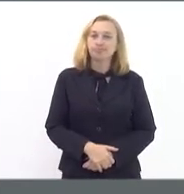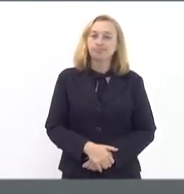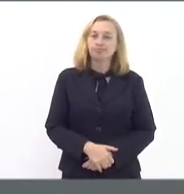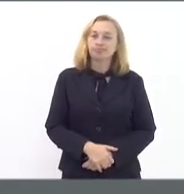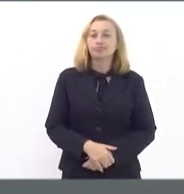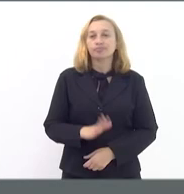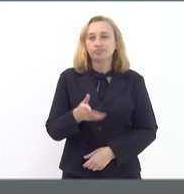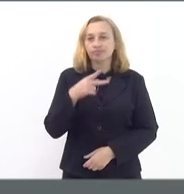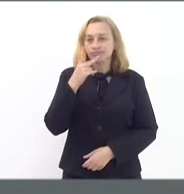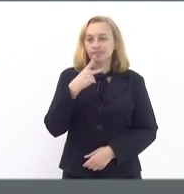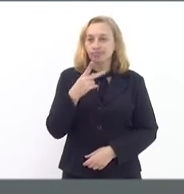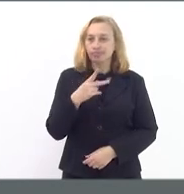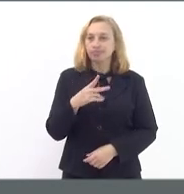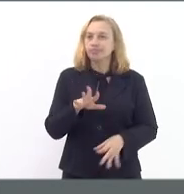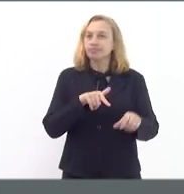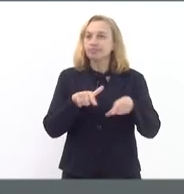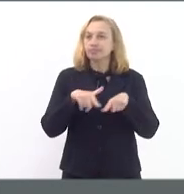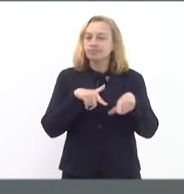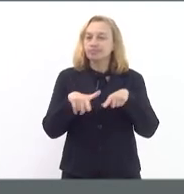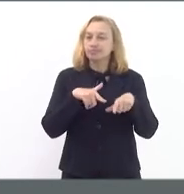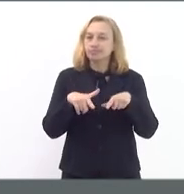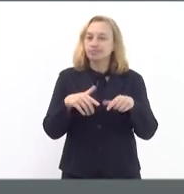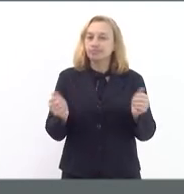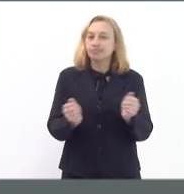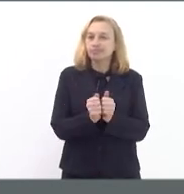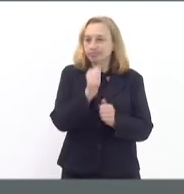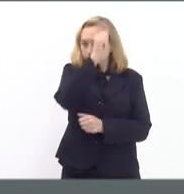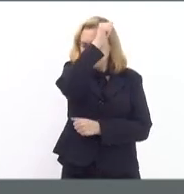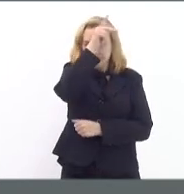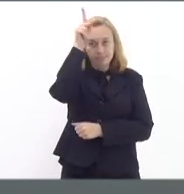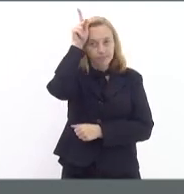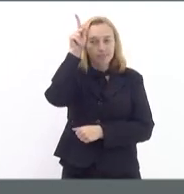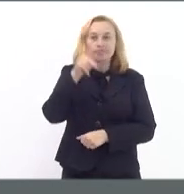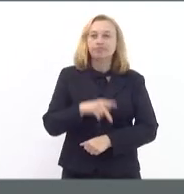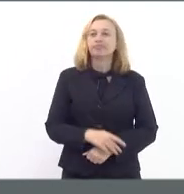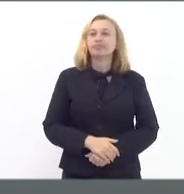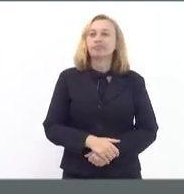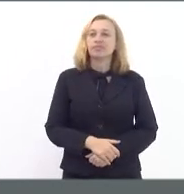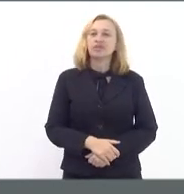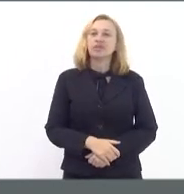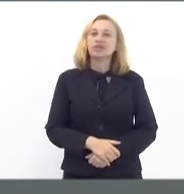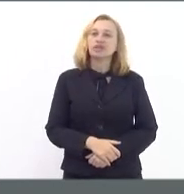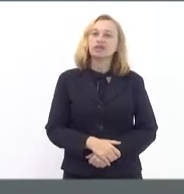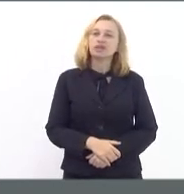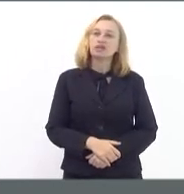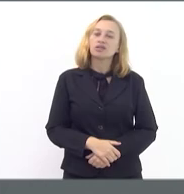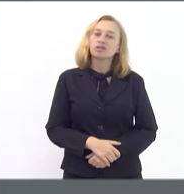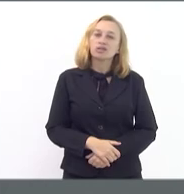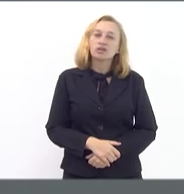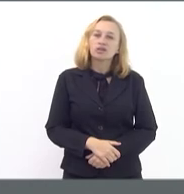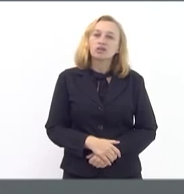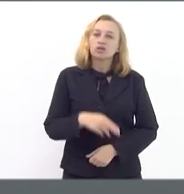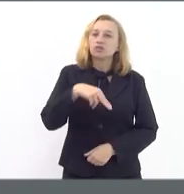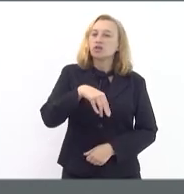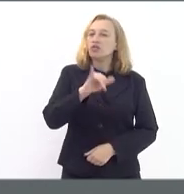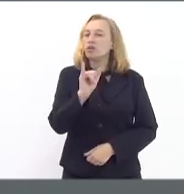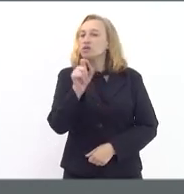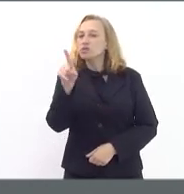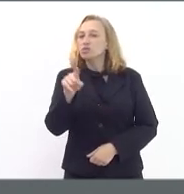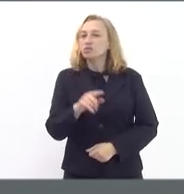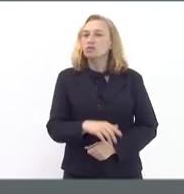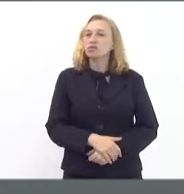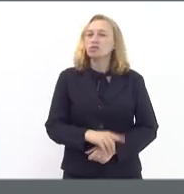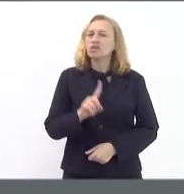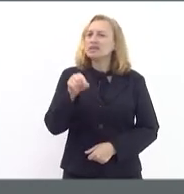é como eu disse são operações com uma Prefeito com prefeituras essa aqui se eu não me engano é Nova Iguaçu